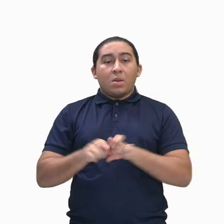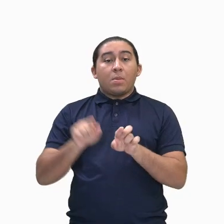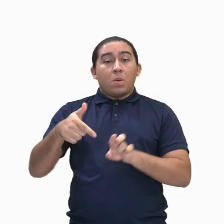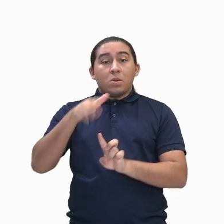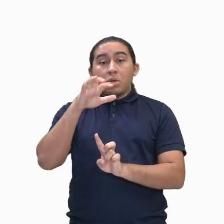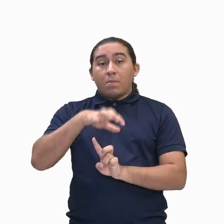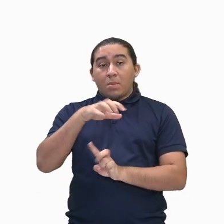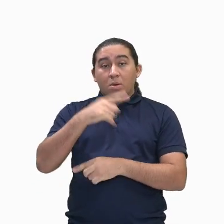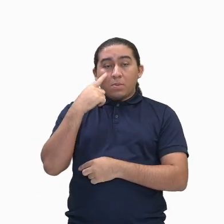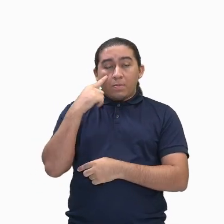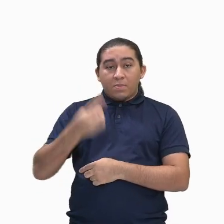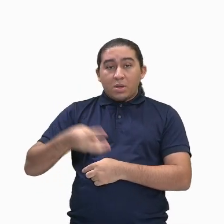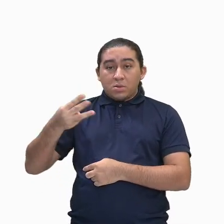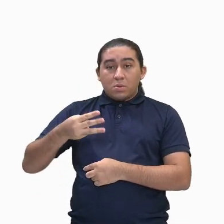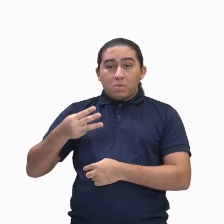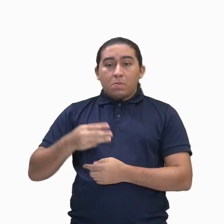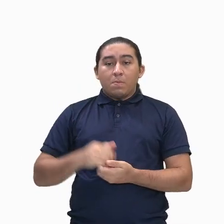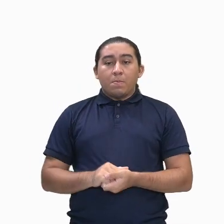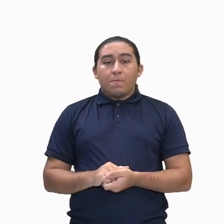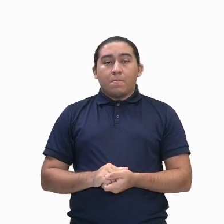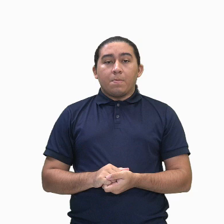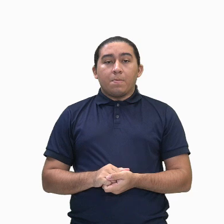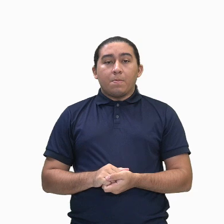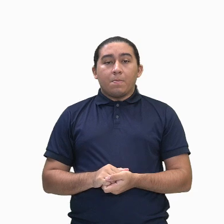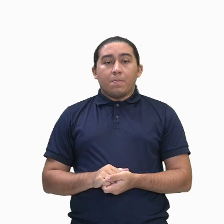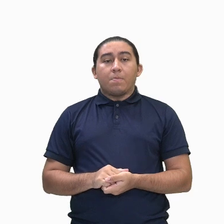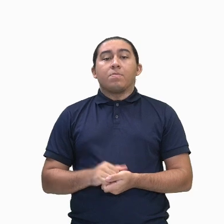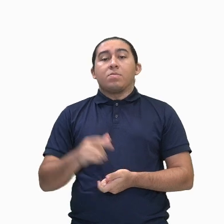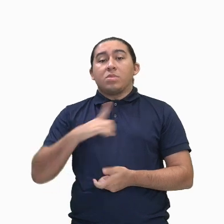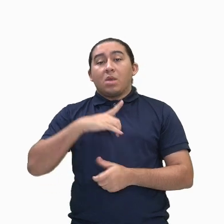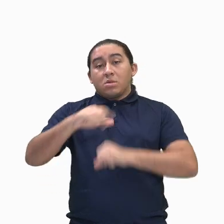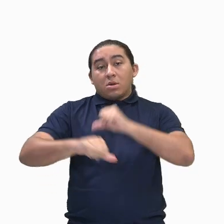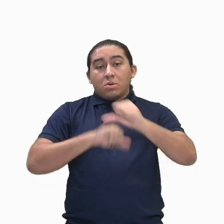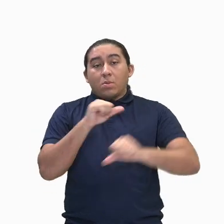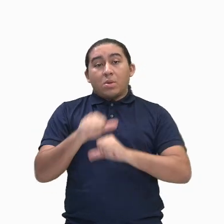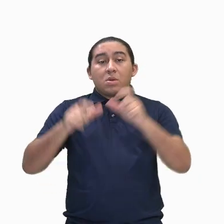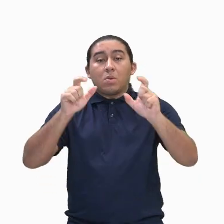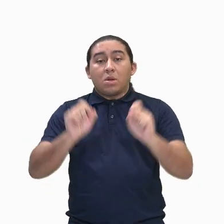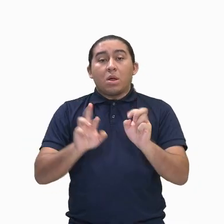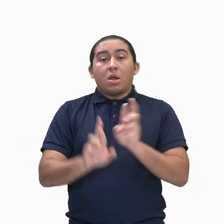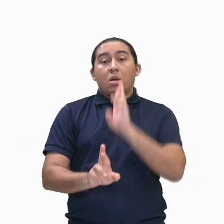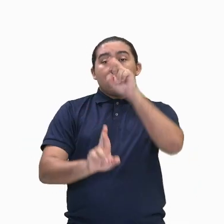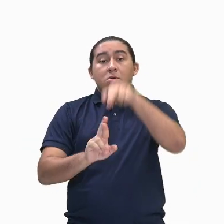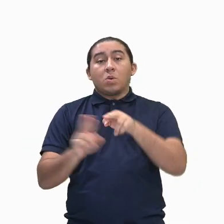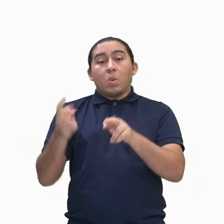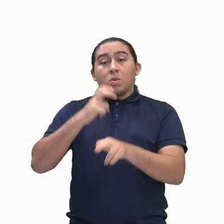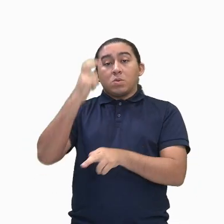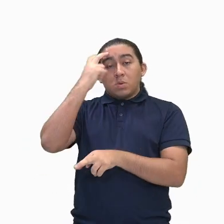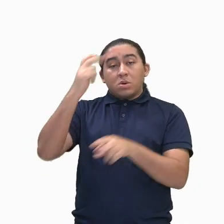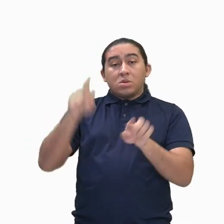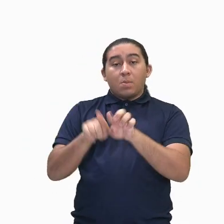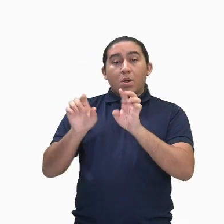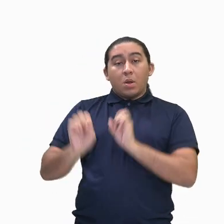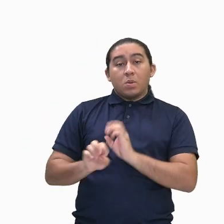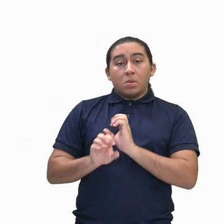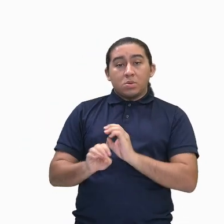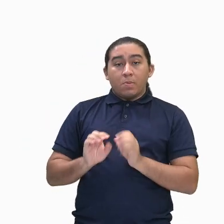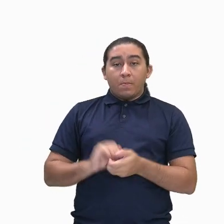Nosso ponto 3 desses impactos, nós vamos ter transformações na questão da cultura e educação. Então, as